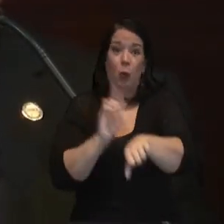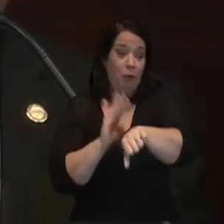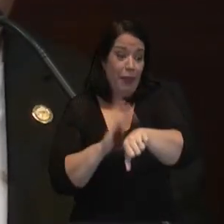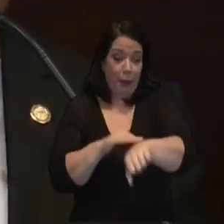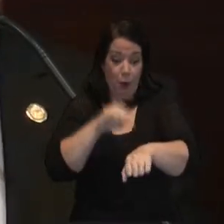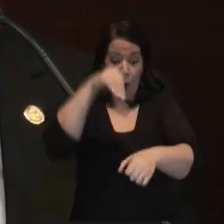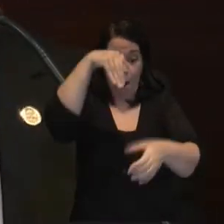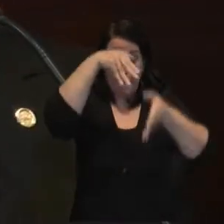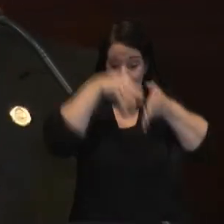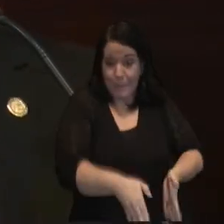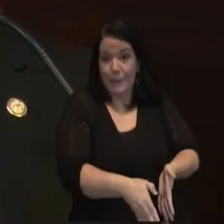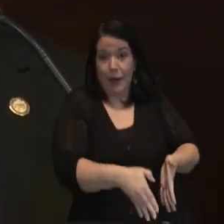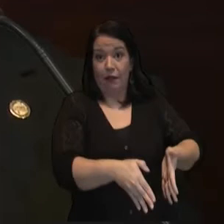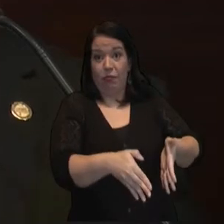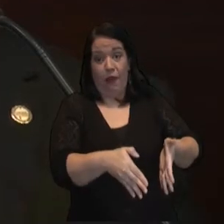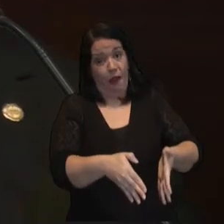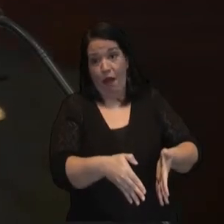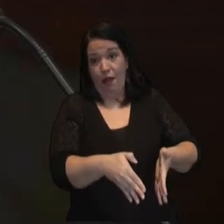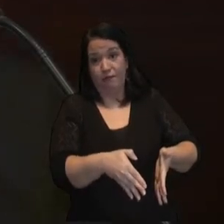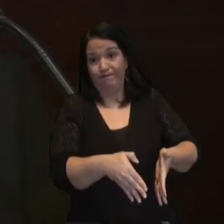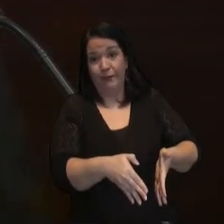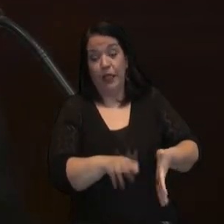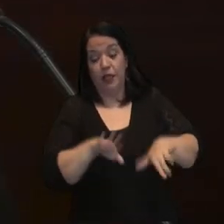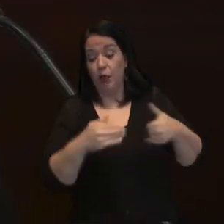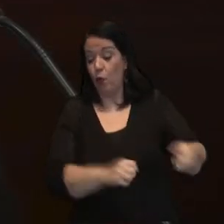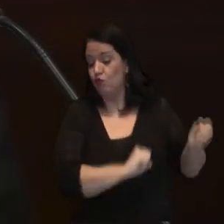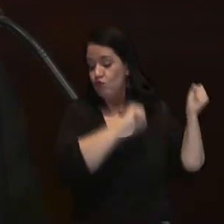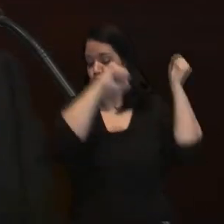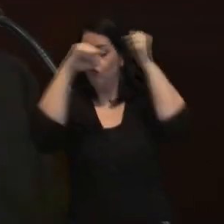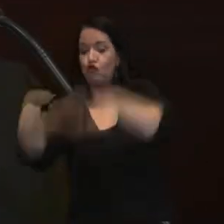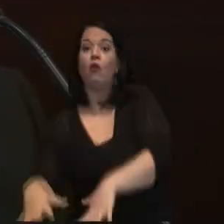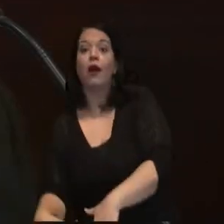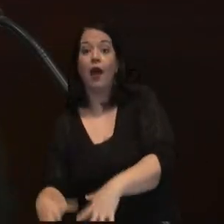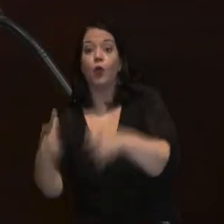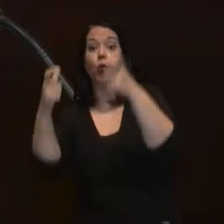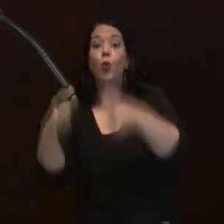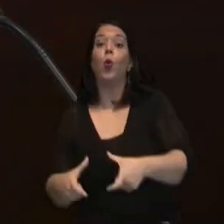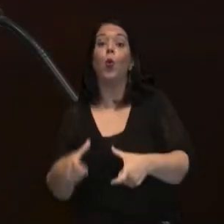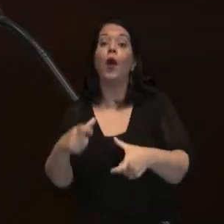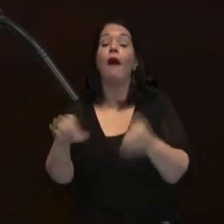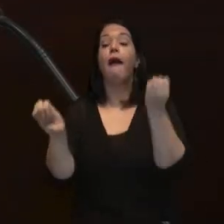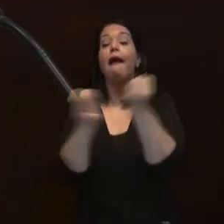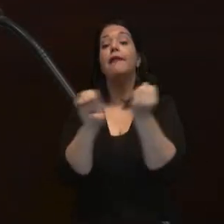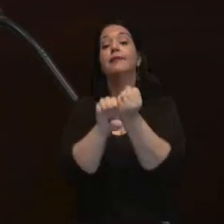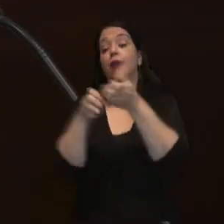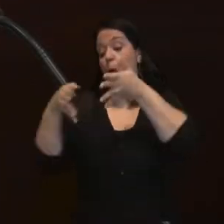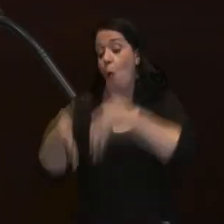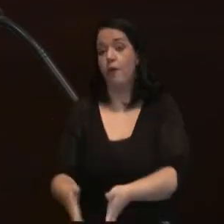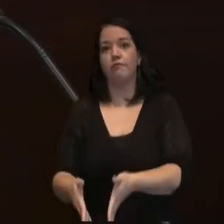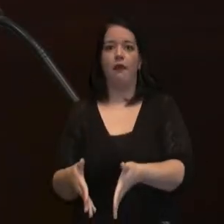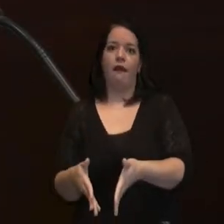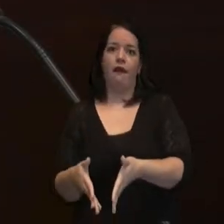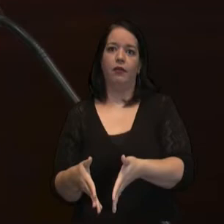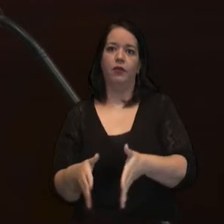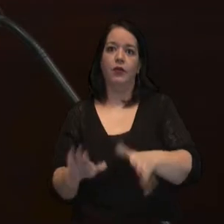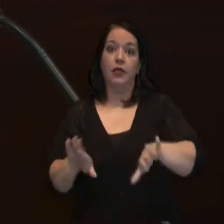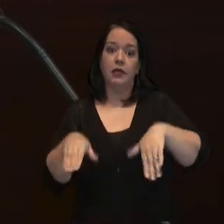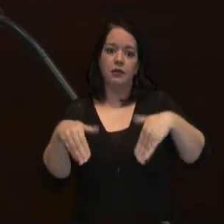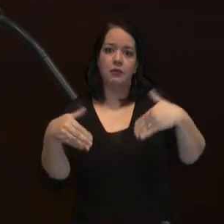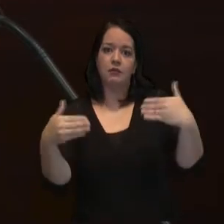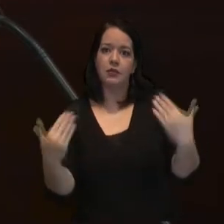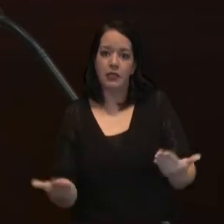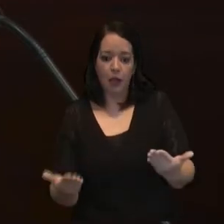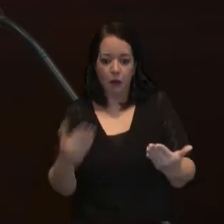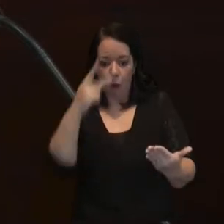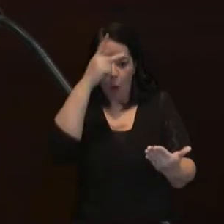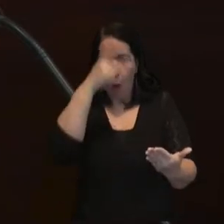túmulo onde estava, da sepultura onde estava o profeta Eliseu, e diz-nos a palavra de Deus que este homem do bem, assim